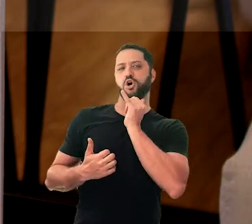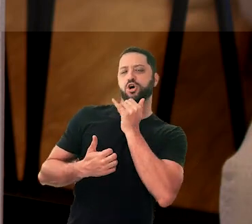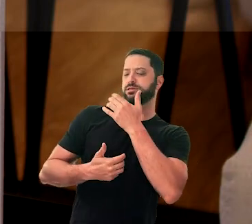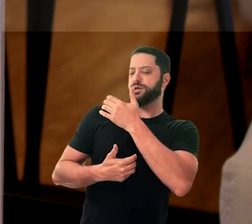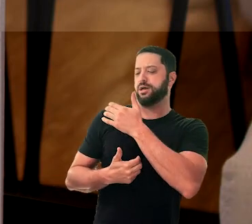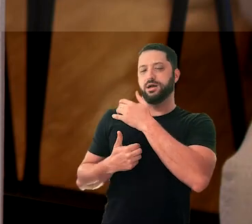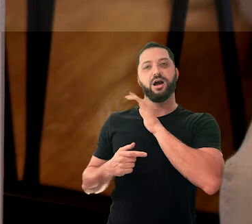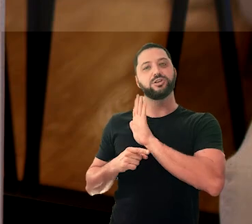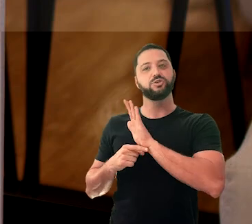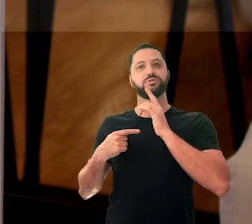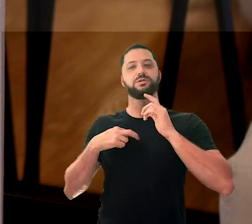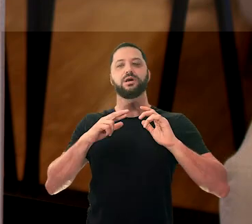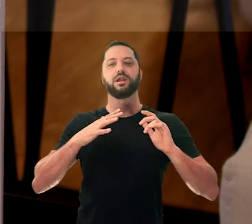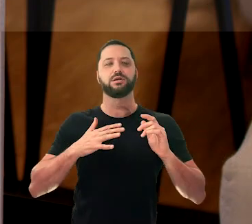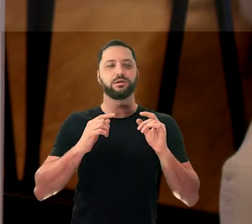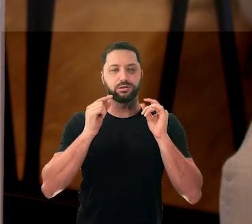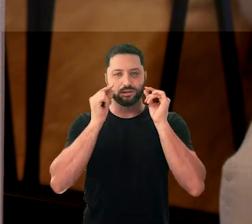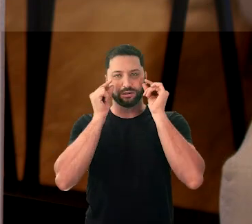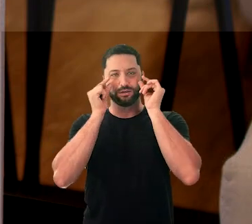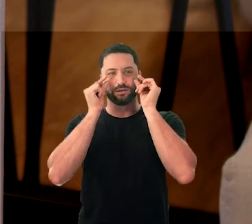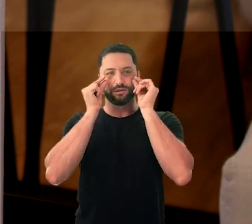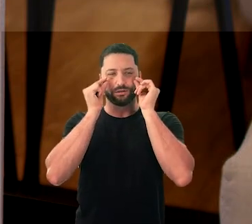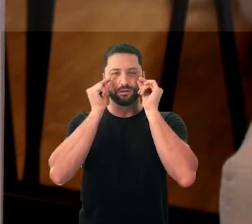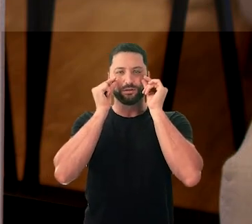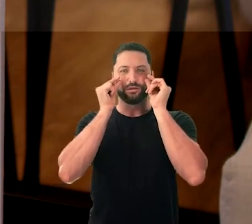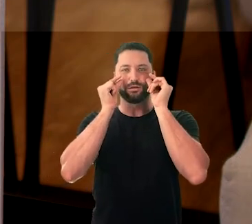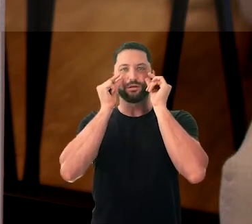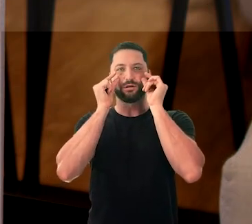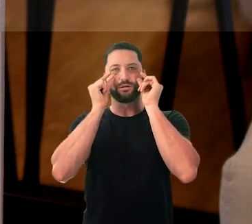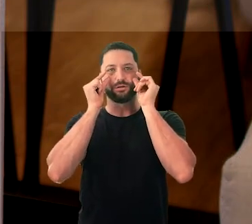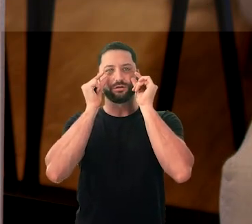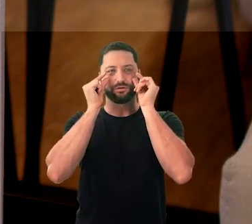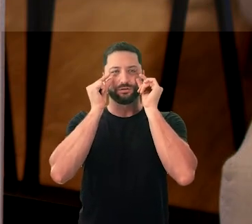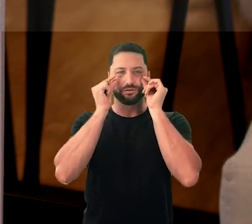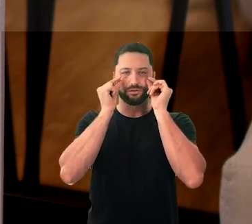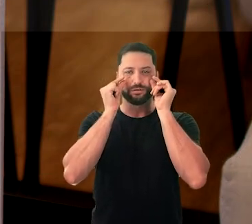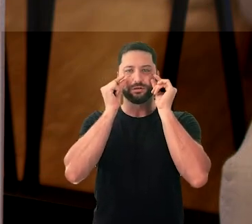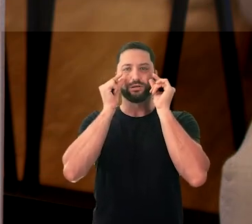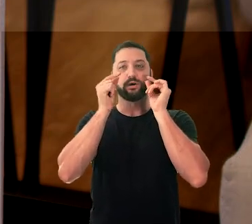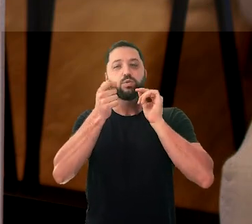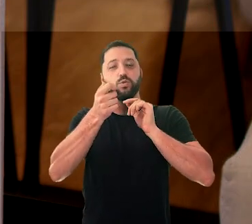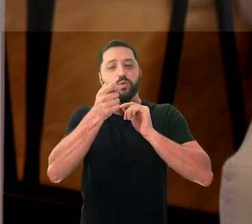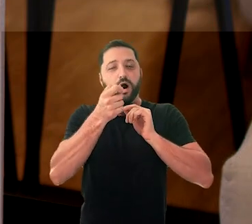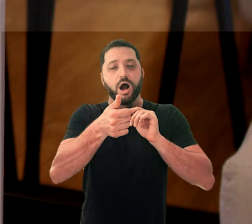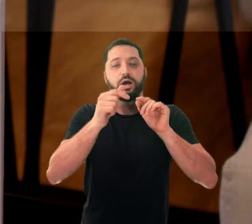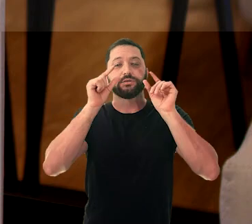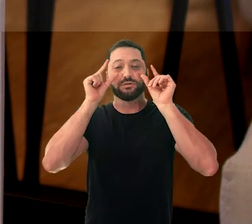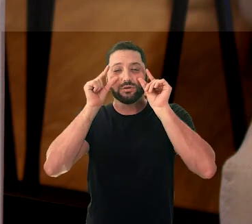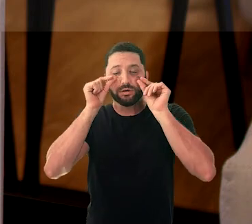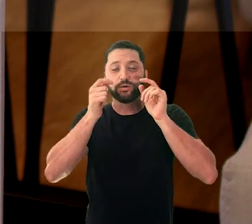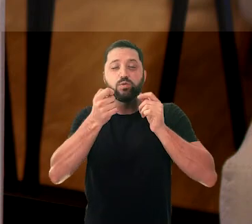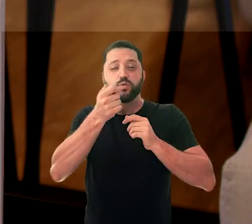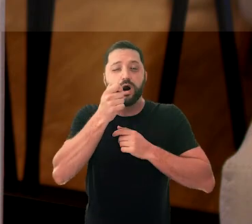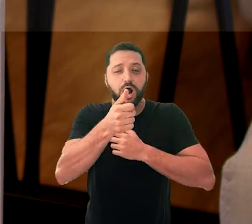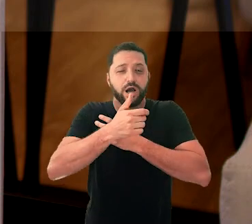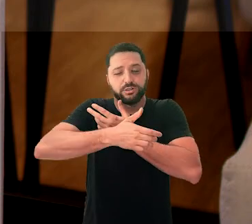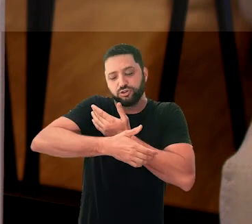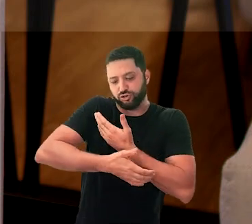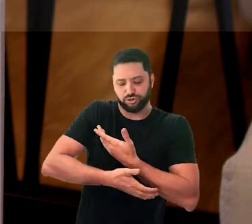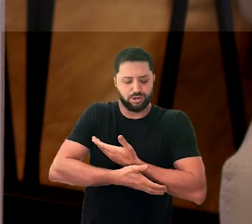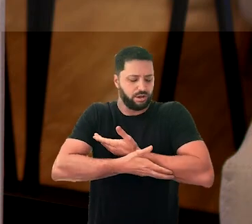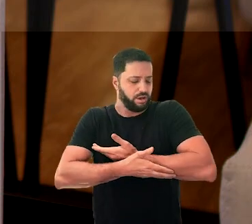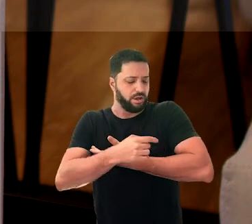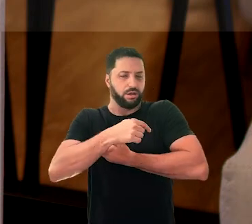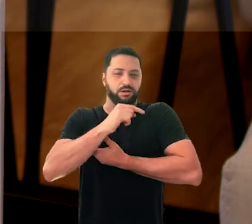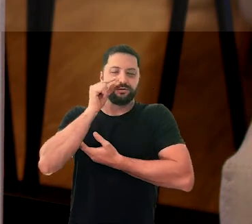isso para a criança relaxar. Quando ela estiver quase dormindo, já relaxada, né, pronta já para se aninhar no bercinho dela